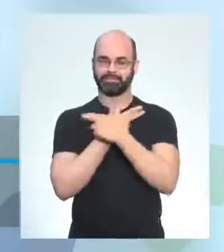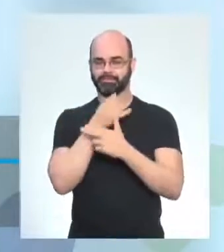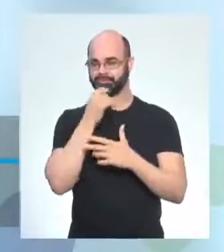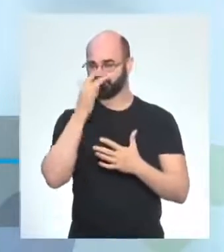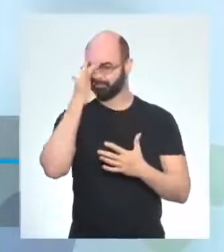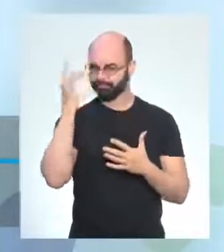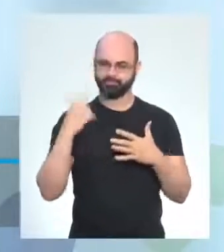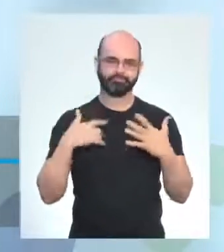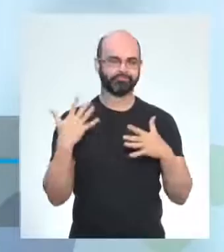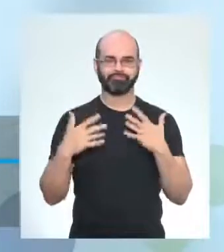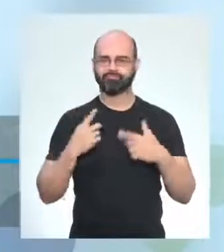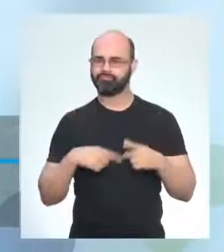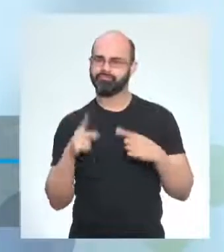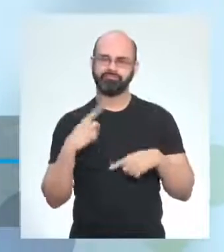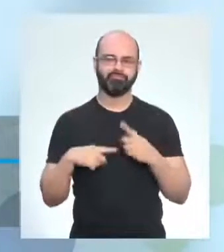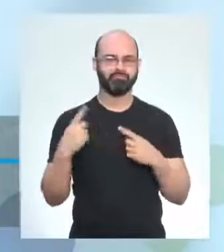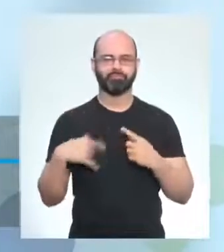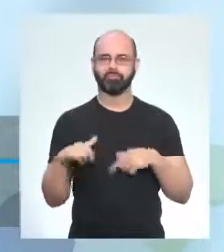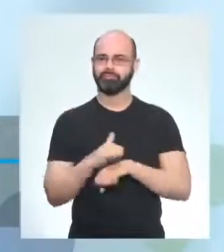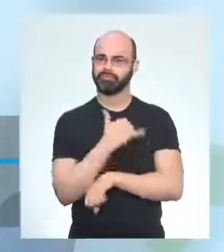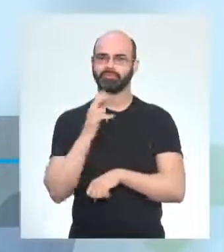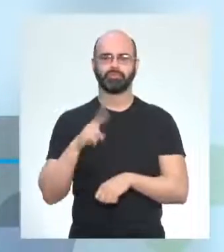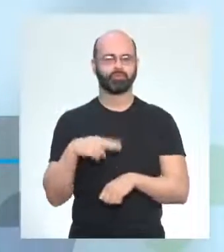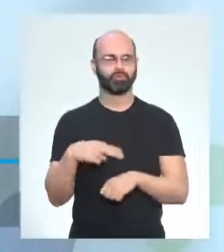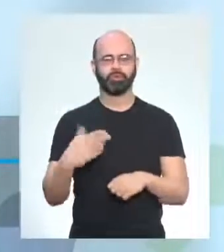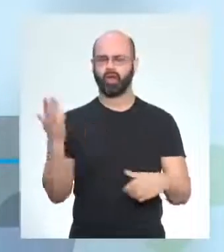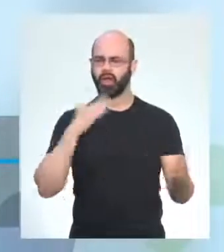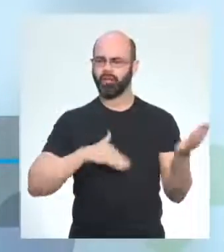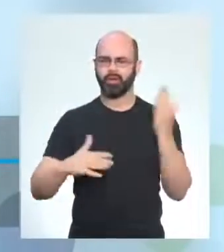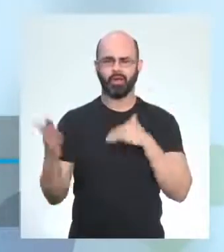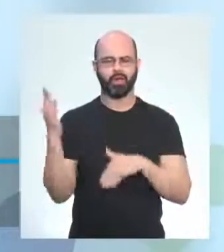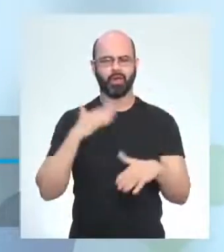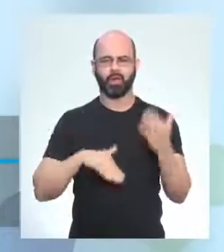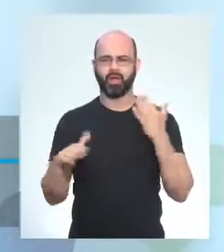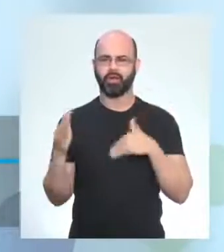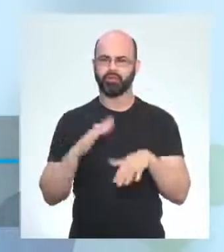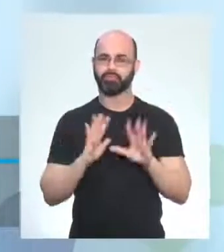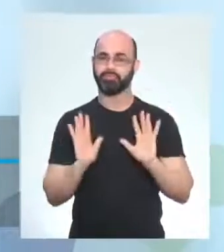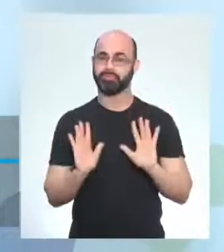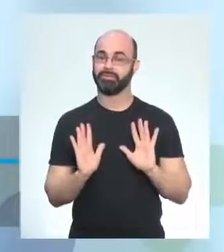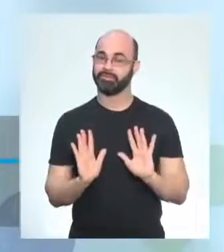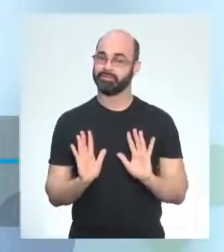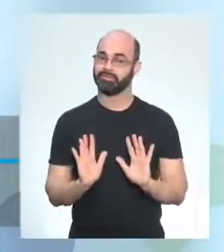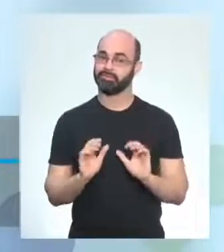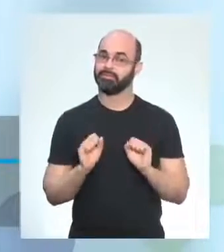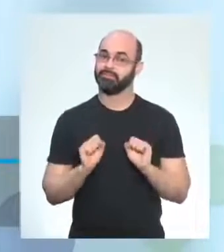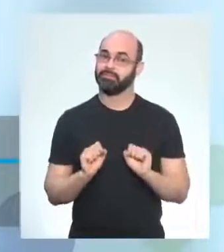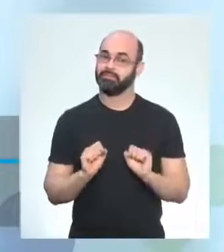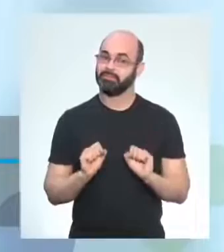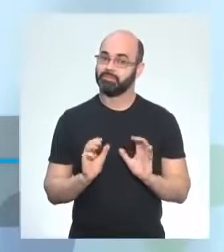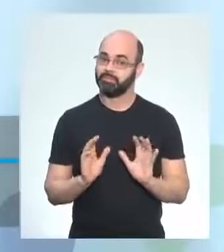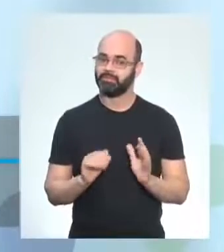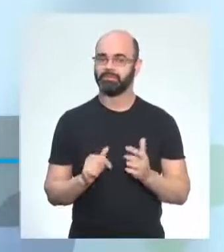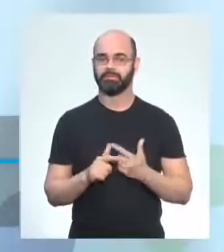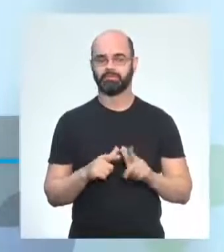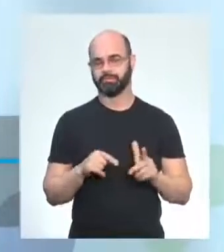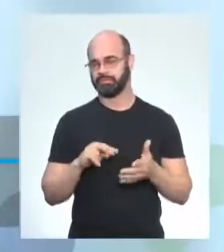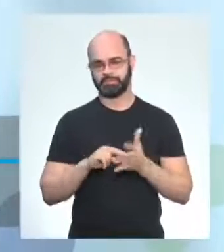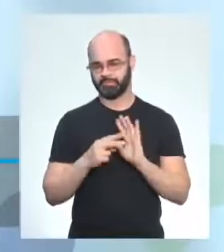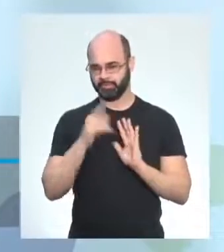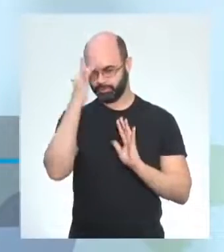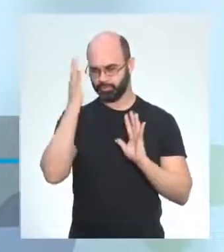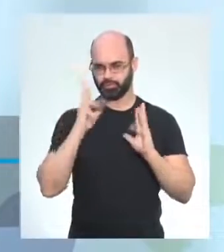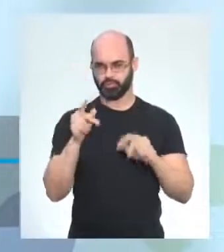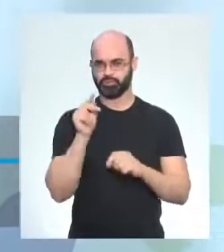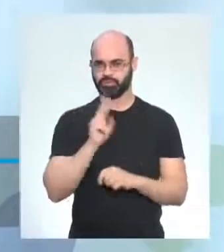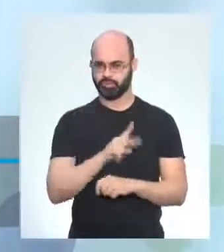tal, e que não engorda nunca, né? Pode comer de tudo, etc. Mas isso também pode ser, não quer dizer que todo mundo que acontece isso mas